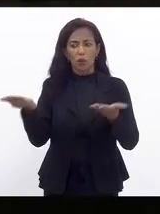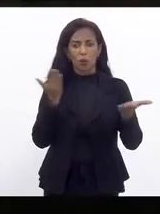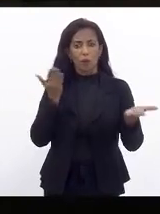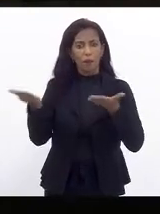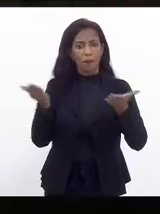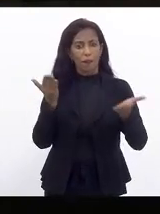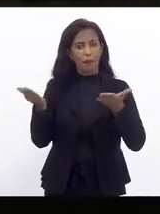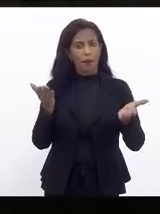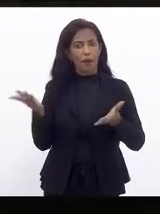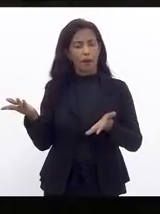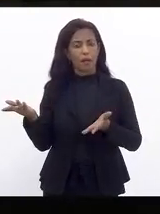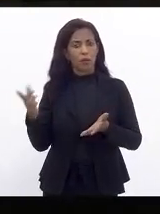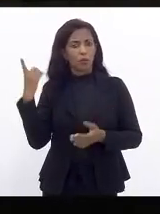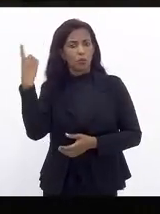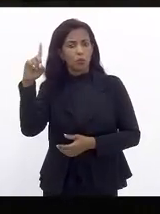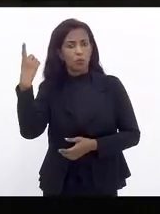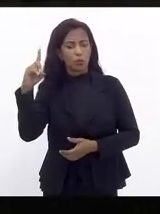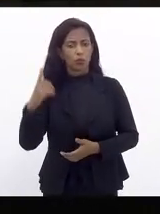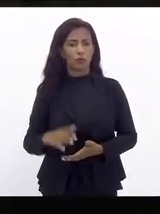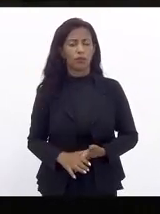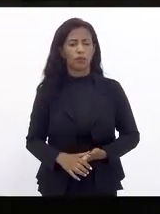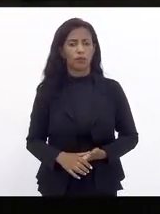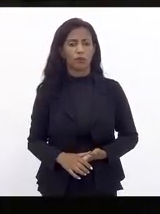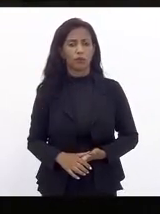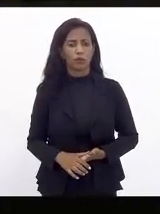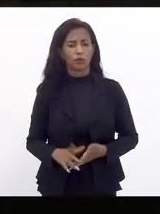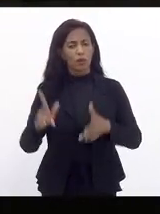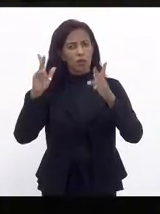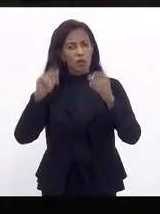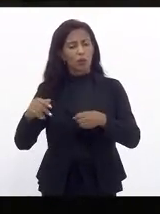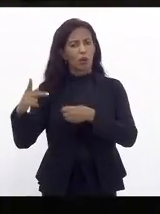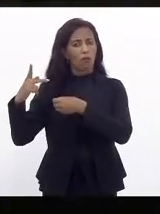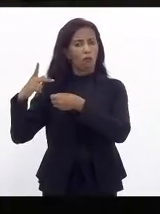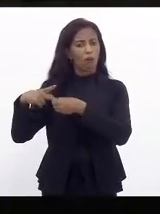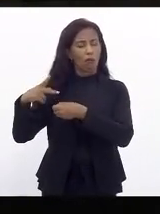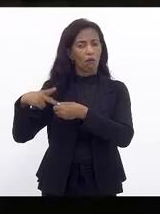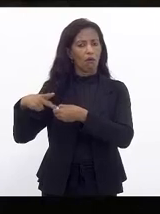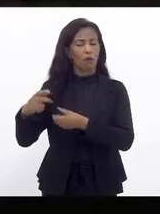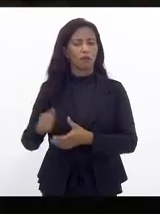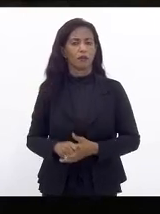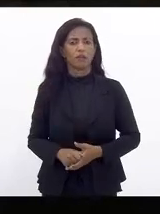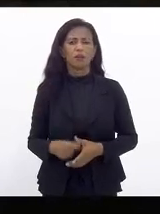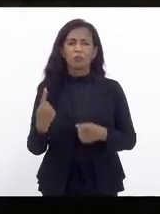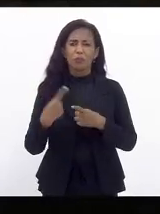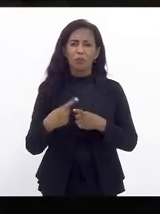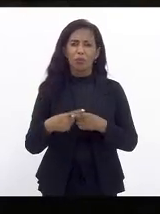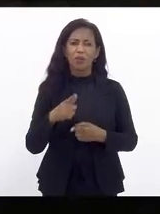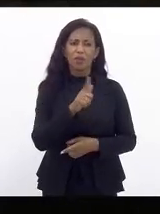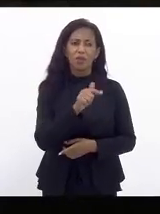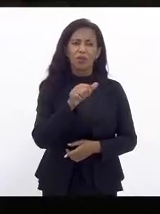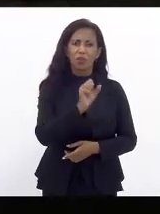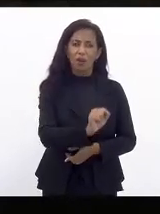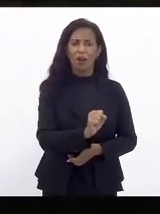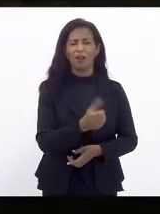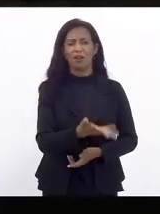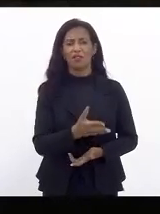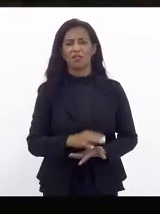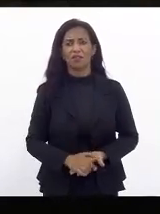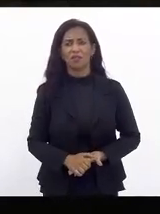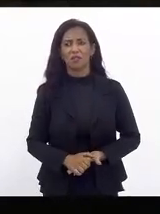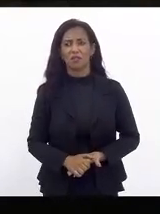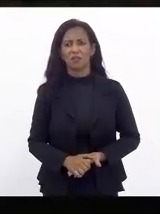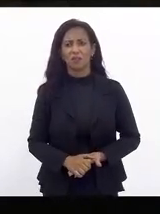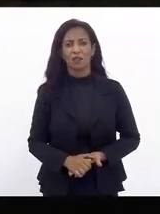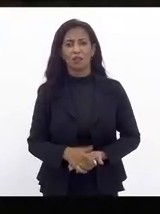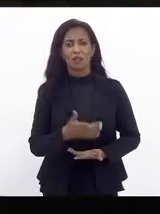equiparado ao preço do dólar, como é feito com petróleo. Então, por que que o gás de cozinha